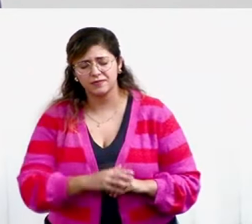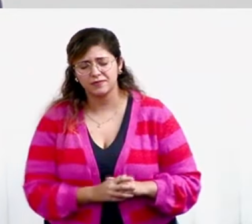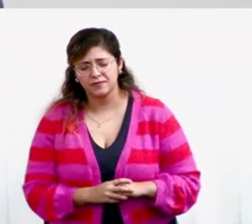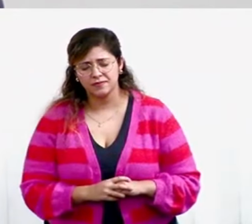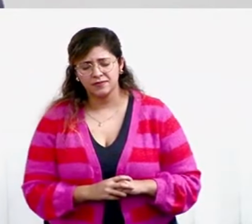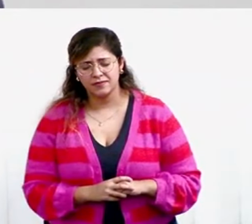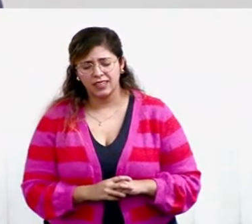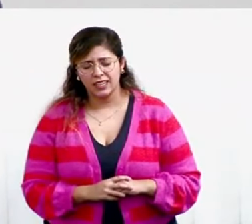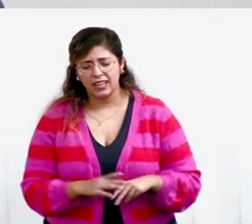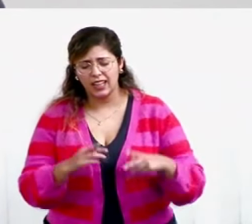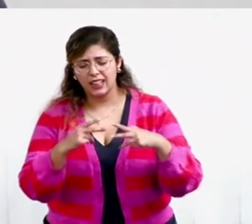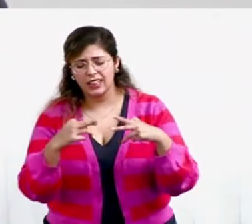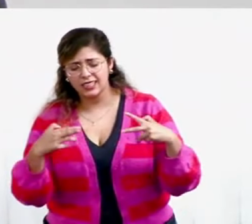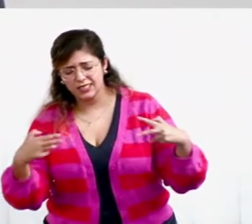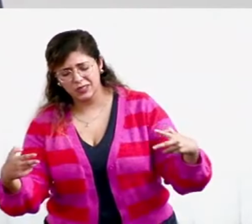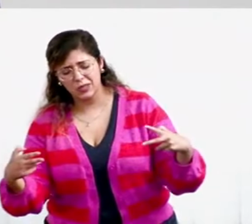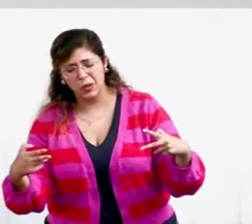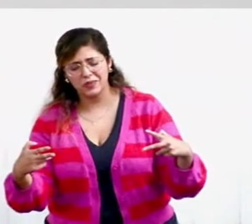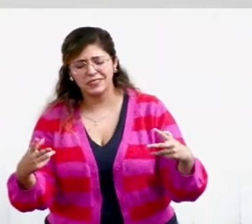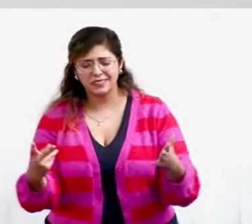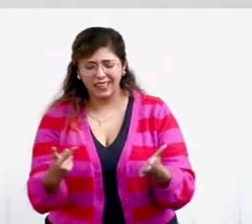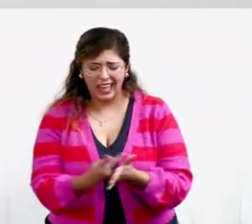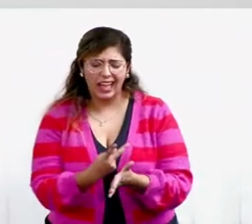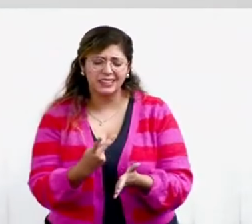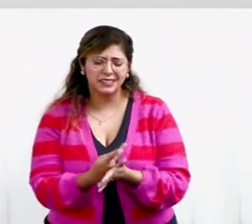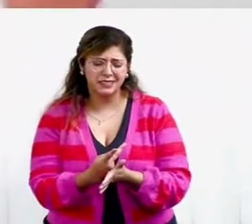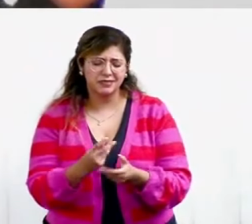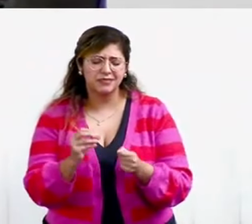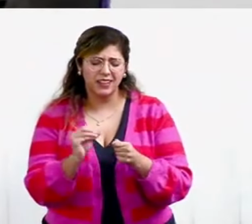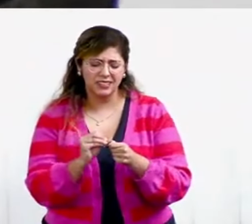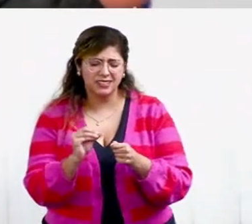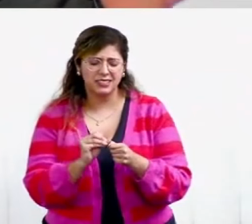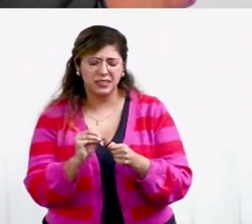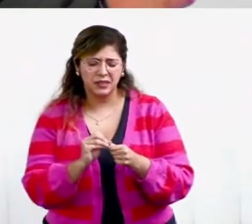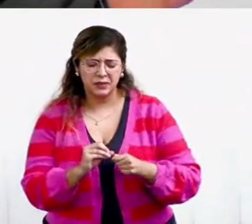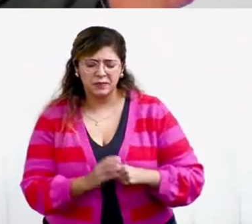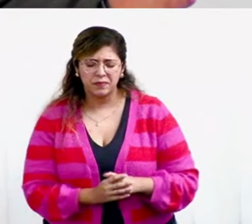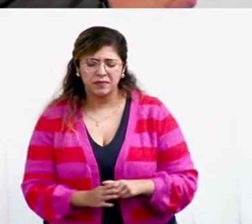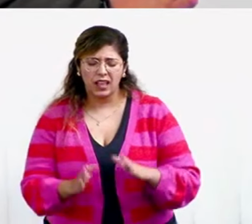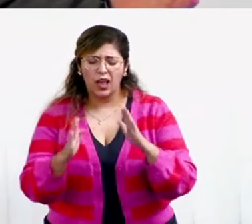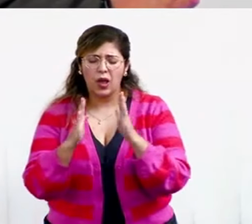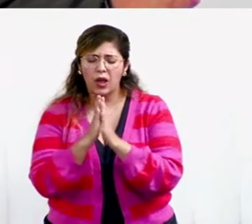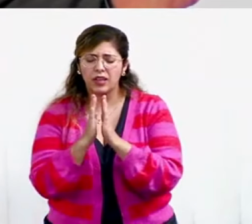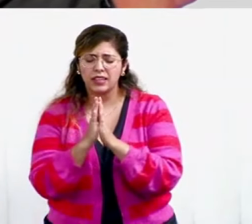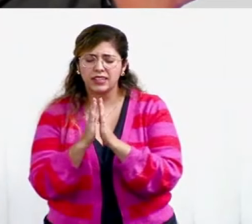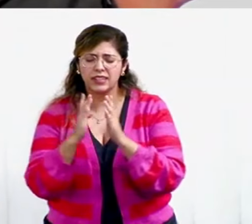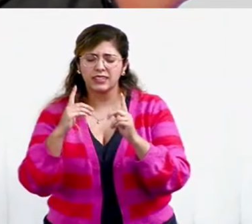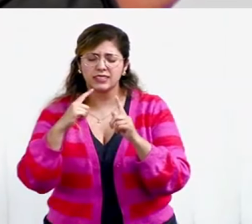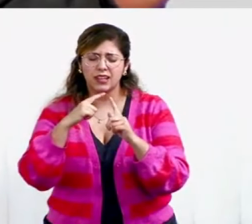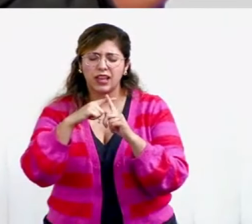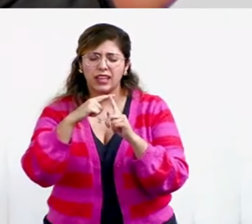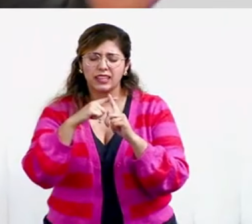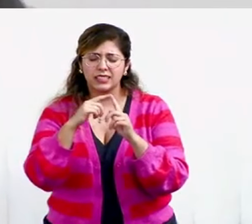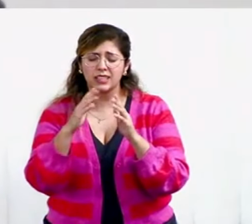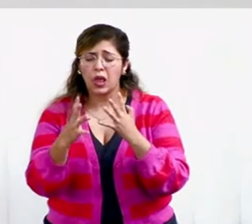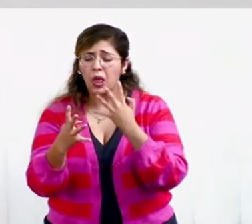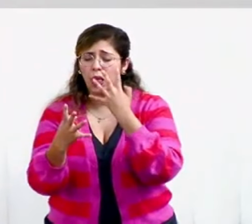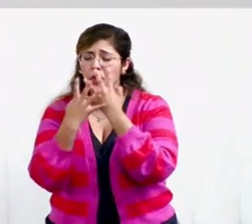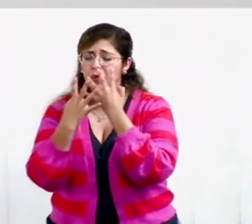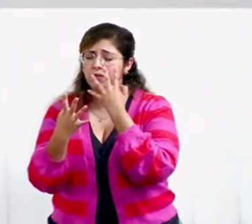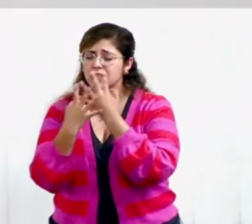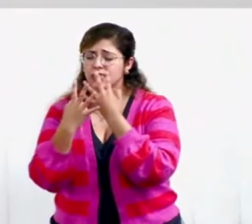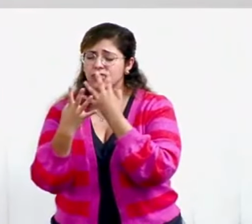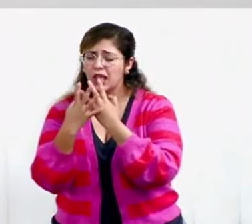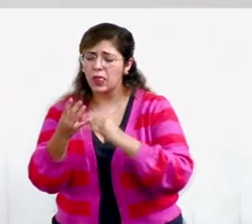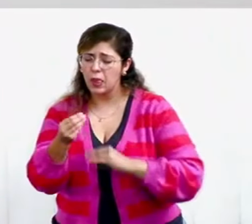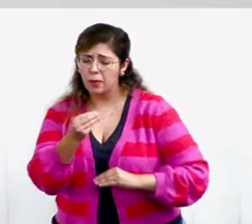outras coisas que não o Senhor. A Tua igreja está em oração, Deus, confessando os